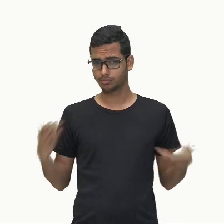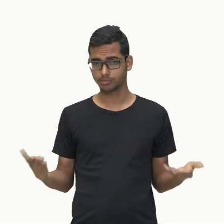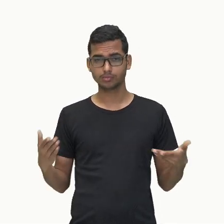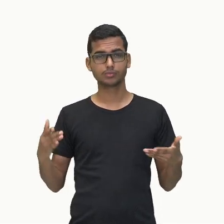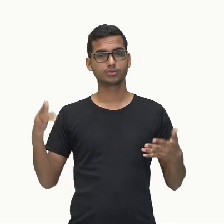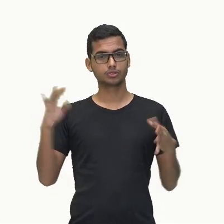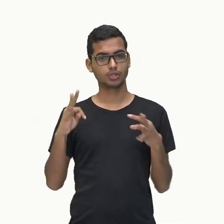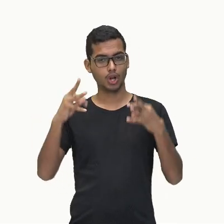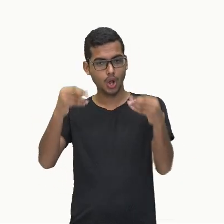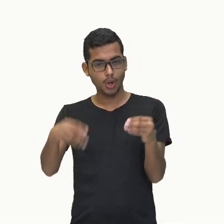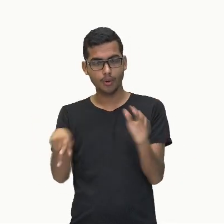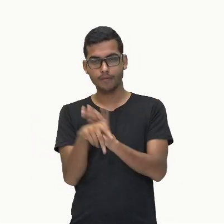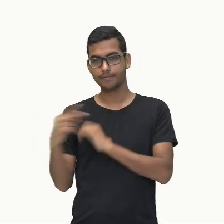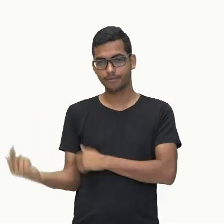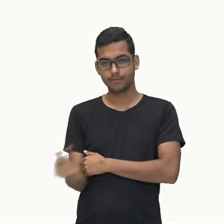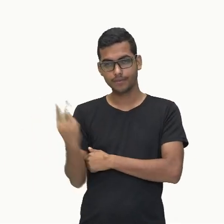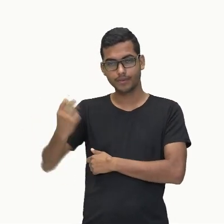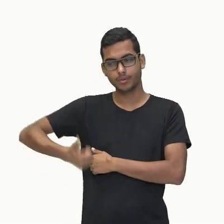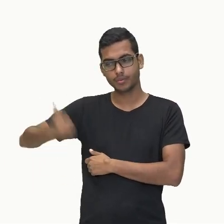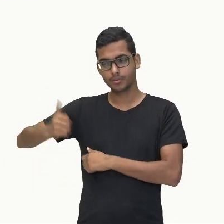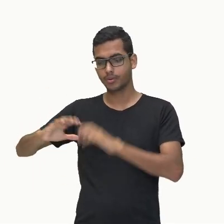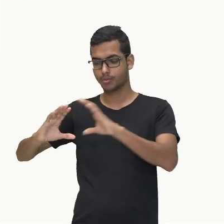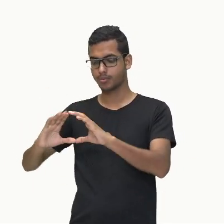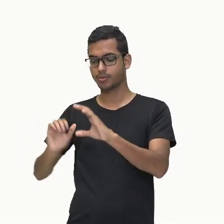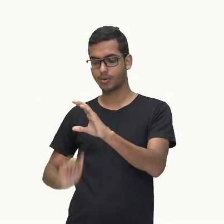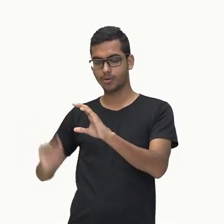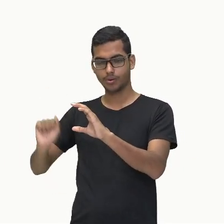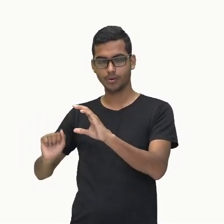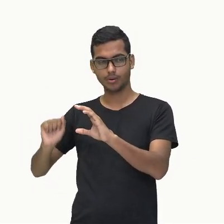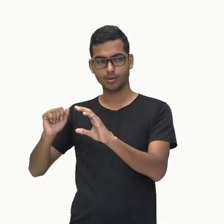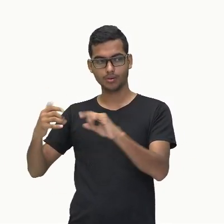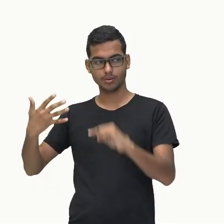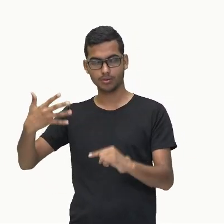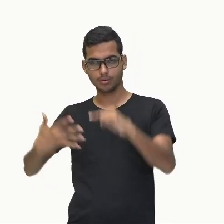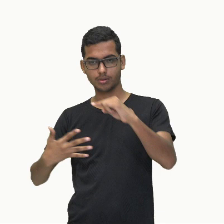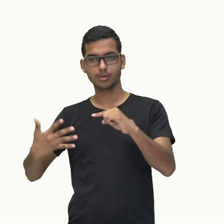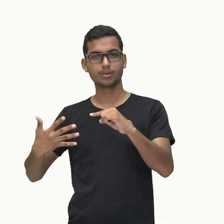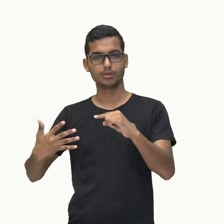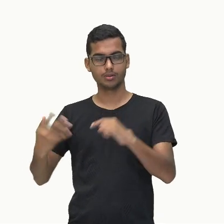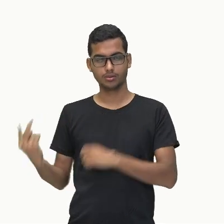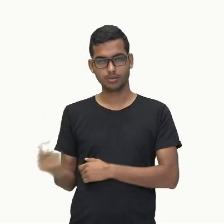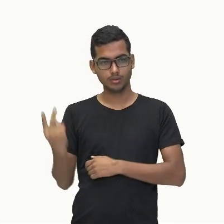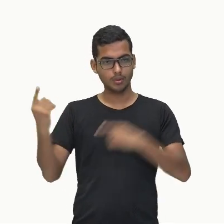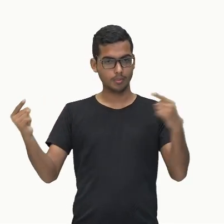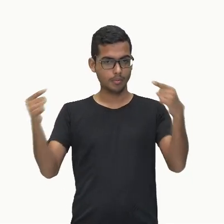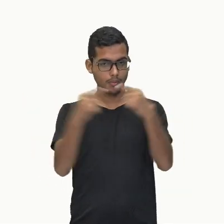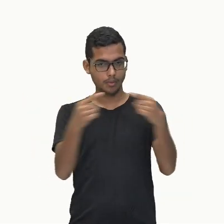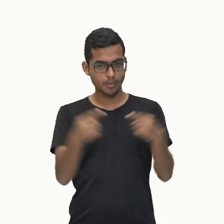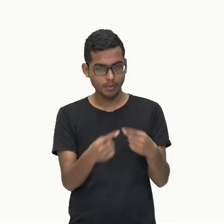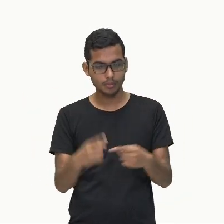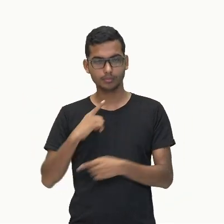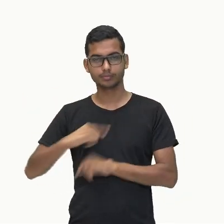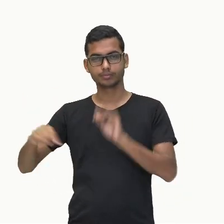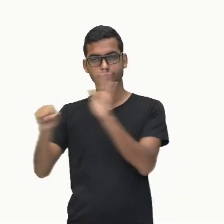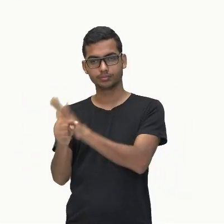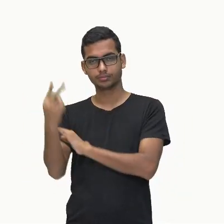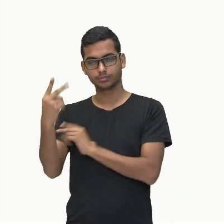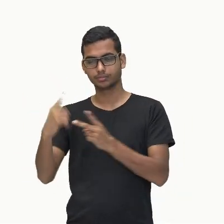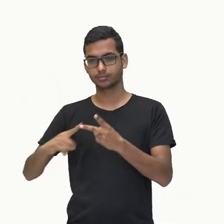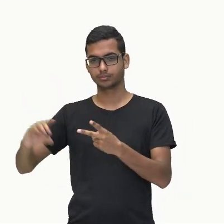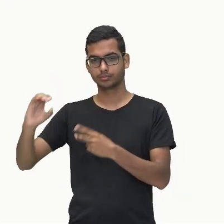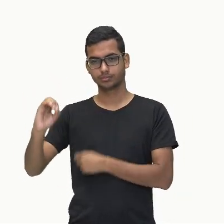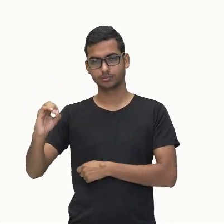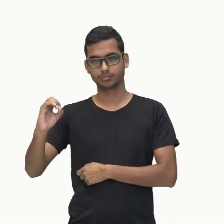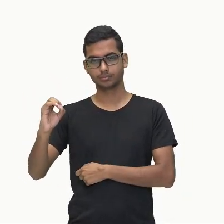os valores aqui do primeiro conjunto que tem correspondência. Então, o domínio dessa relação é menos 2, 0, 1